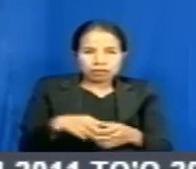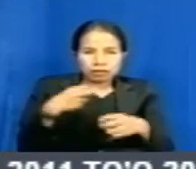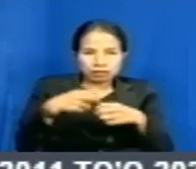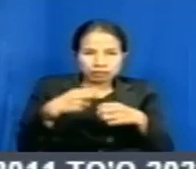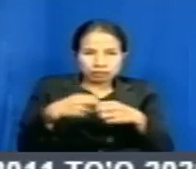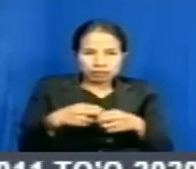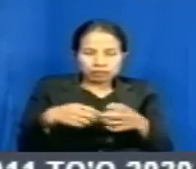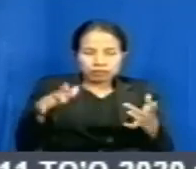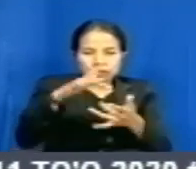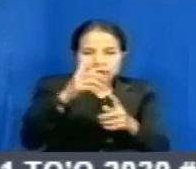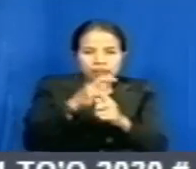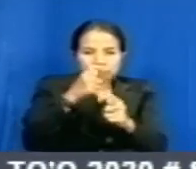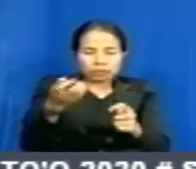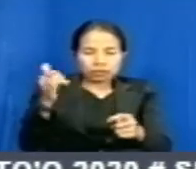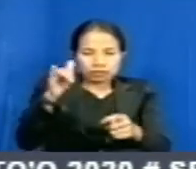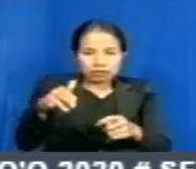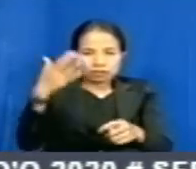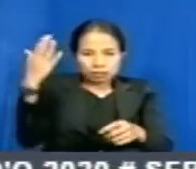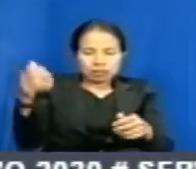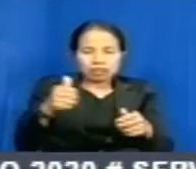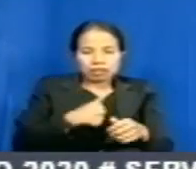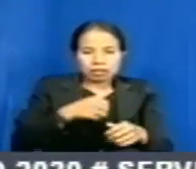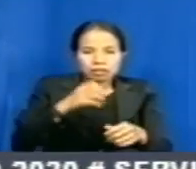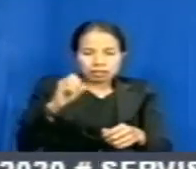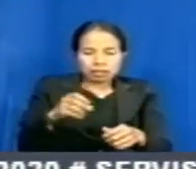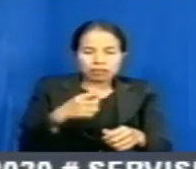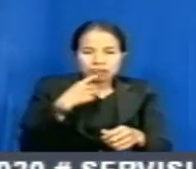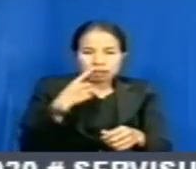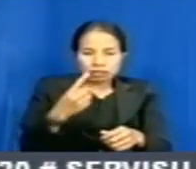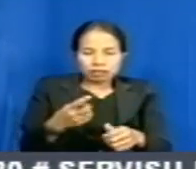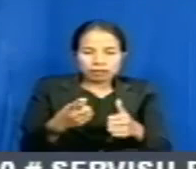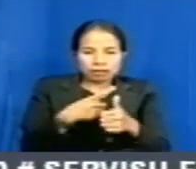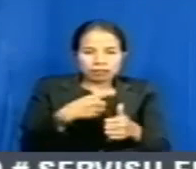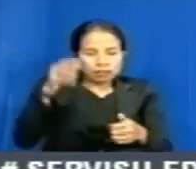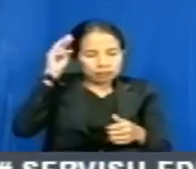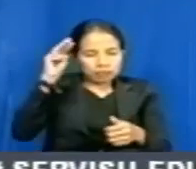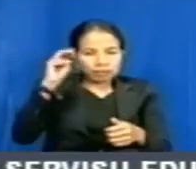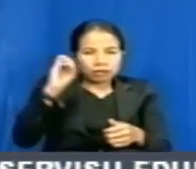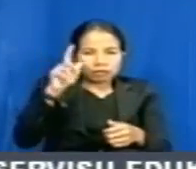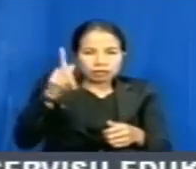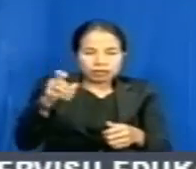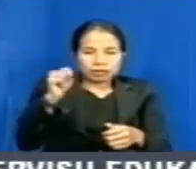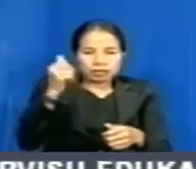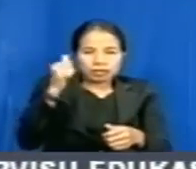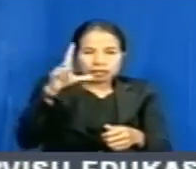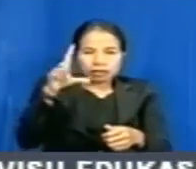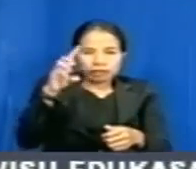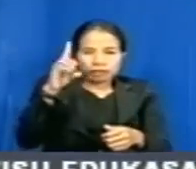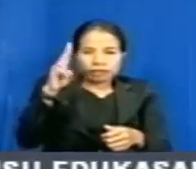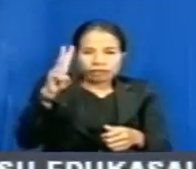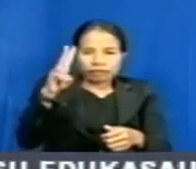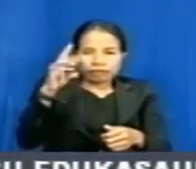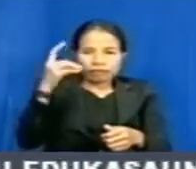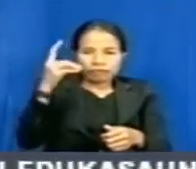dificulta circulação, transporte, tira e área refere. Leobedilo afirma, antes de ex-ministro Obras Públicas Salvador dos Reis Pires Satete, no